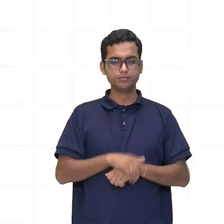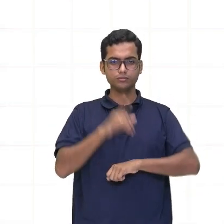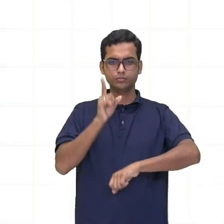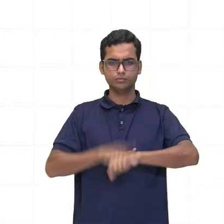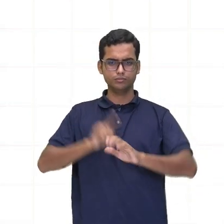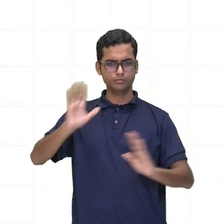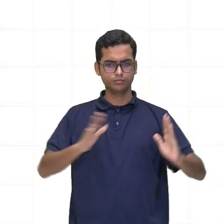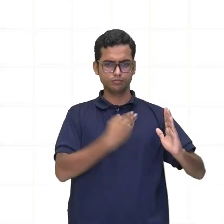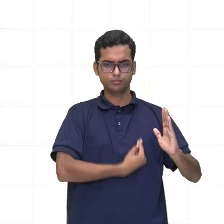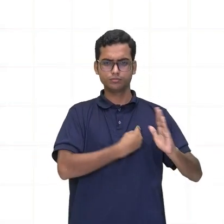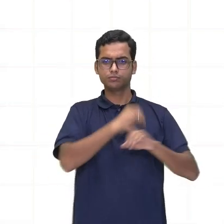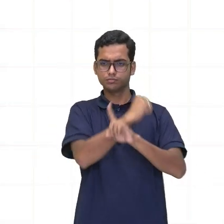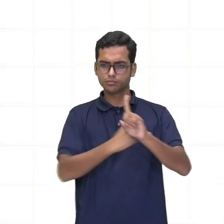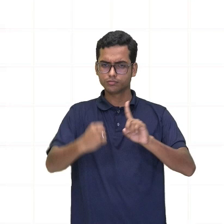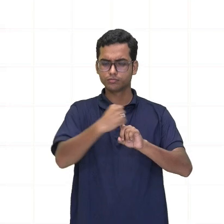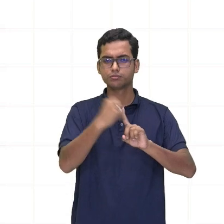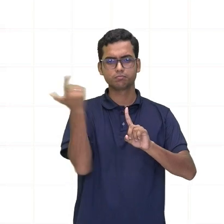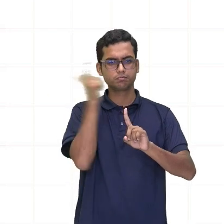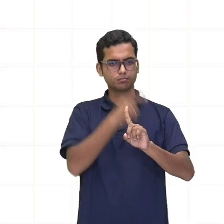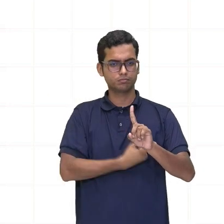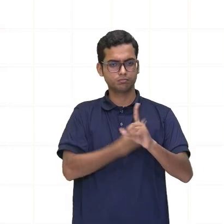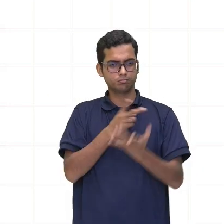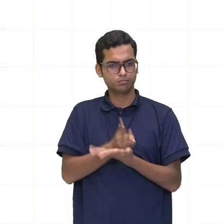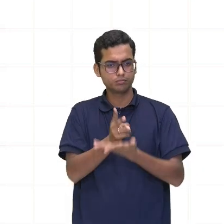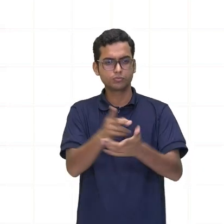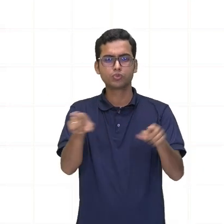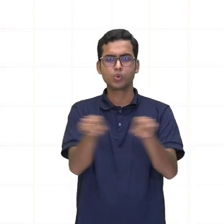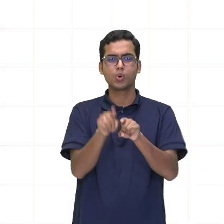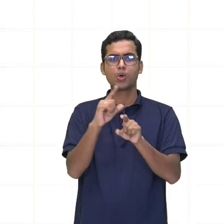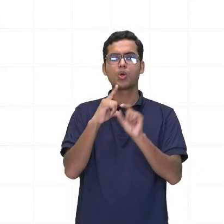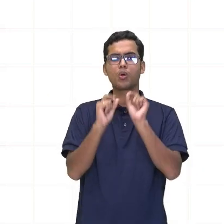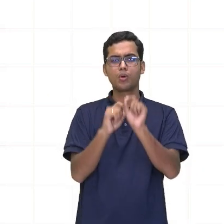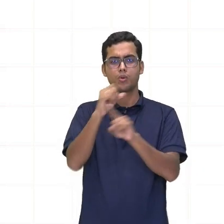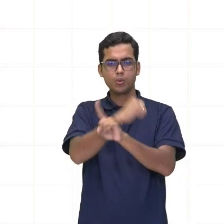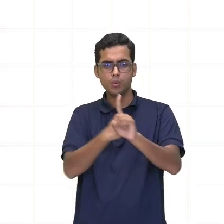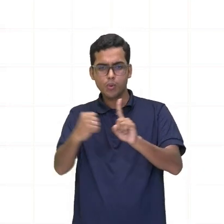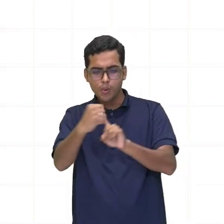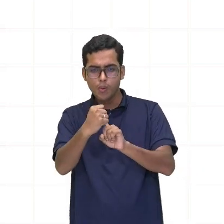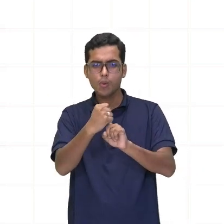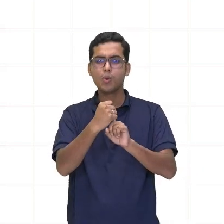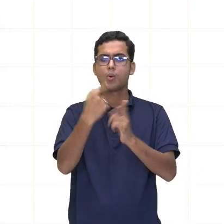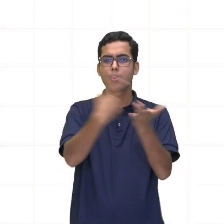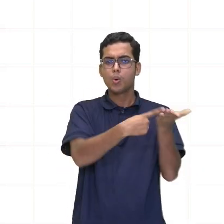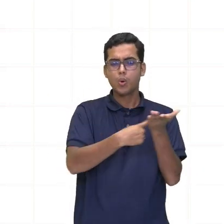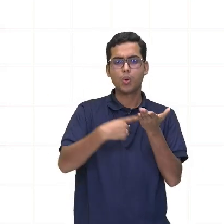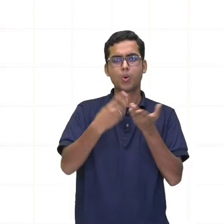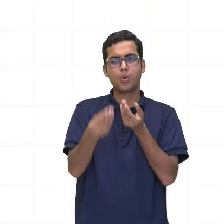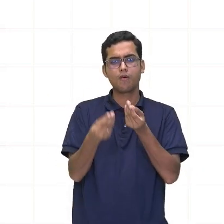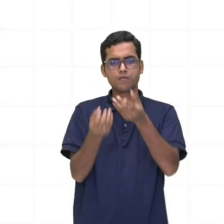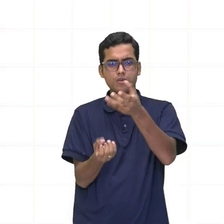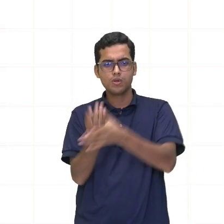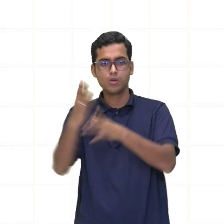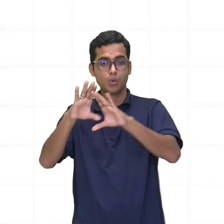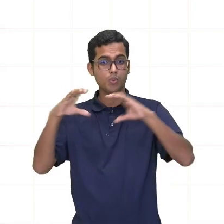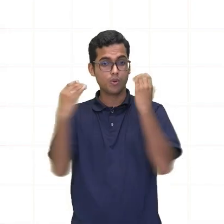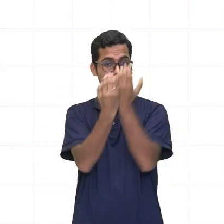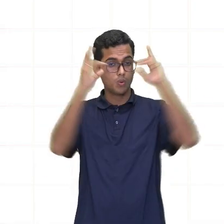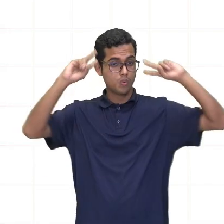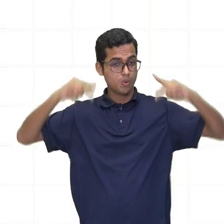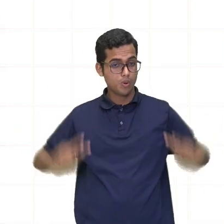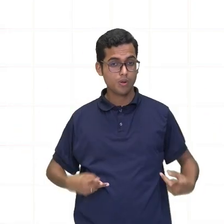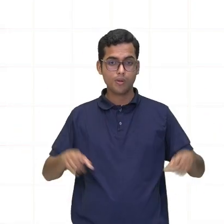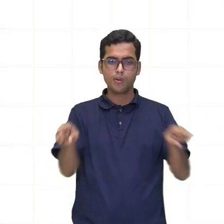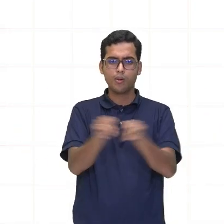inaptidão natural para a vida social. Ele vai defender o contrato social como formação da